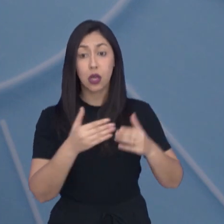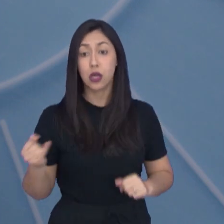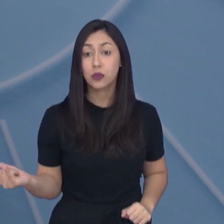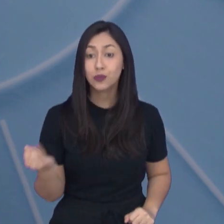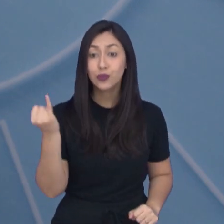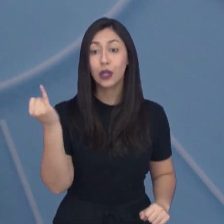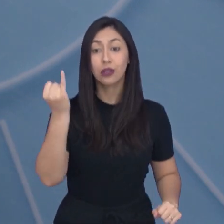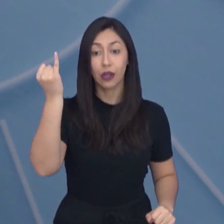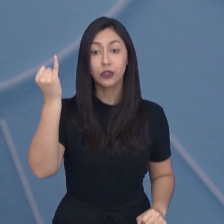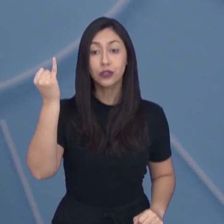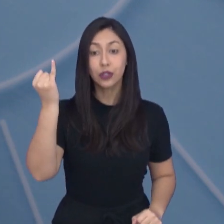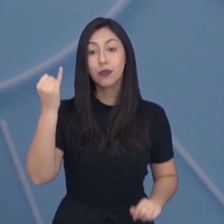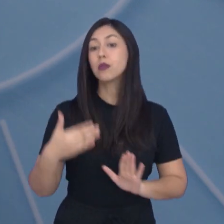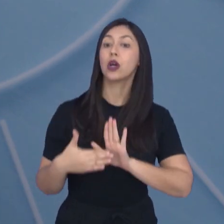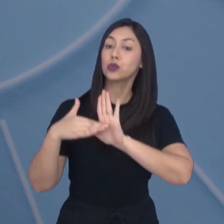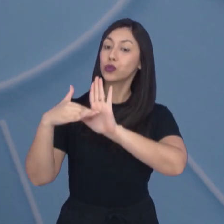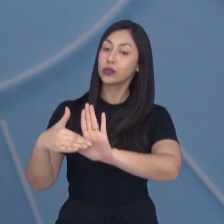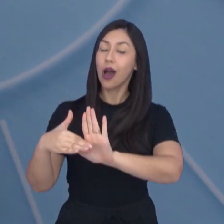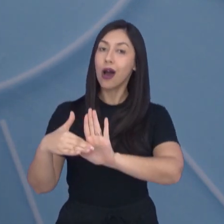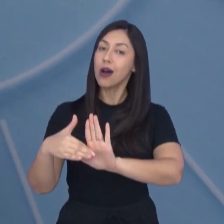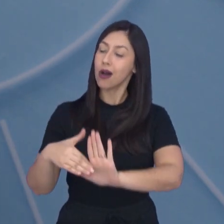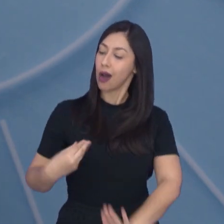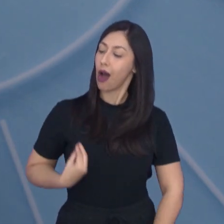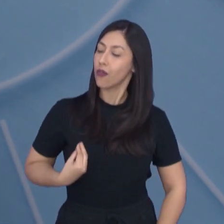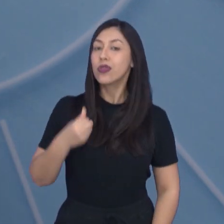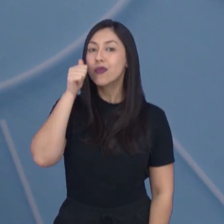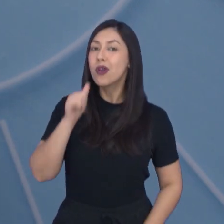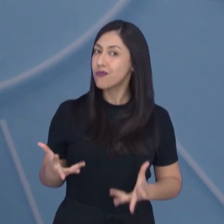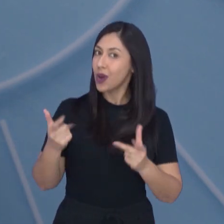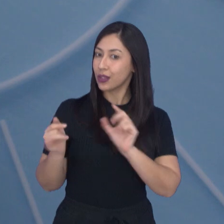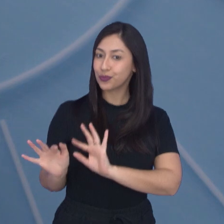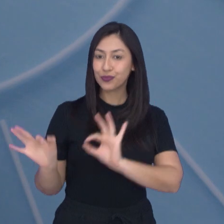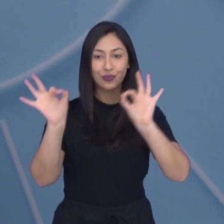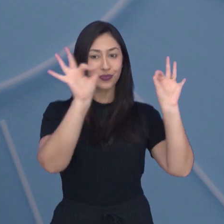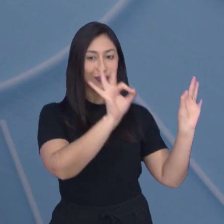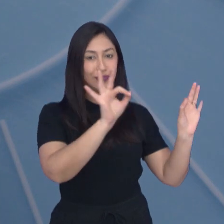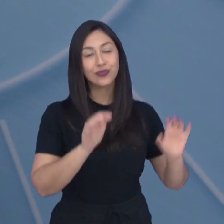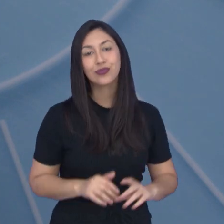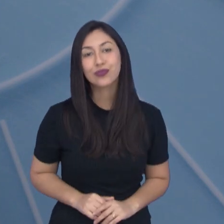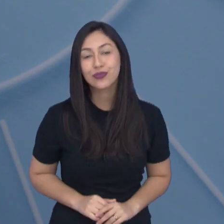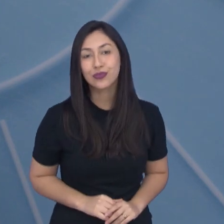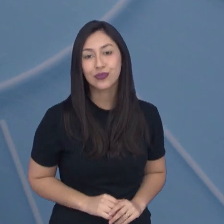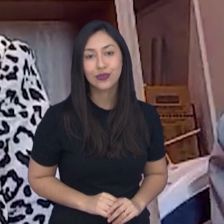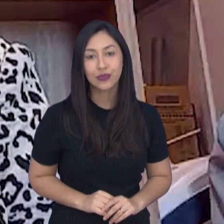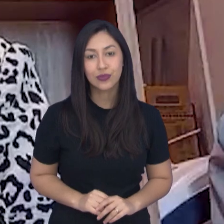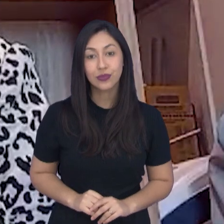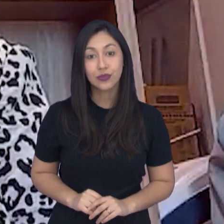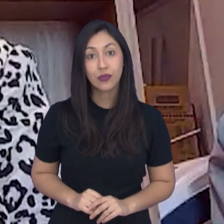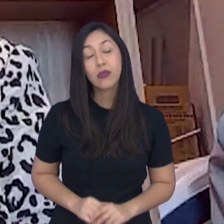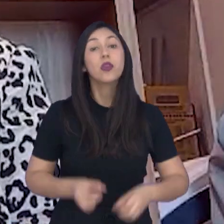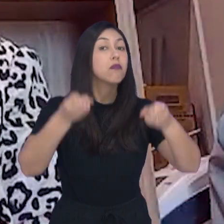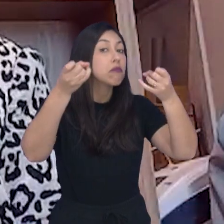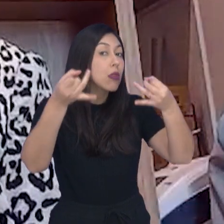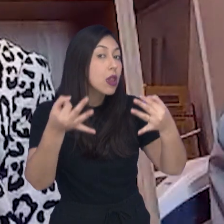são importantes para o bem-estar e a qualidade de vida da mulher. Vamos acompanhar então o que a Helena disse? E vou falar